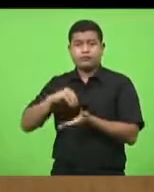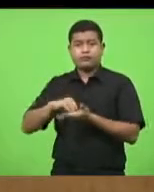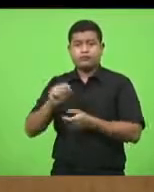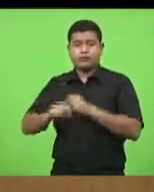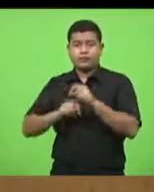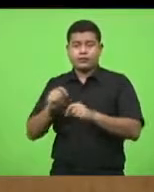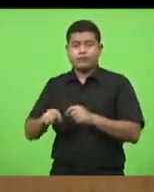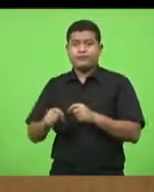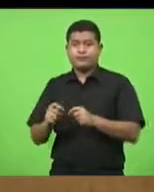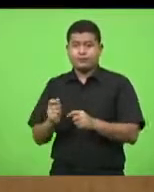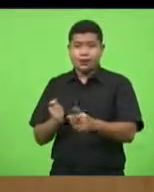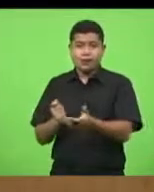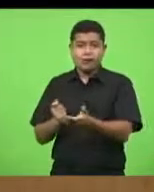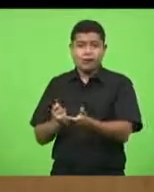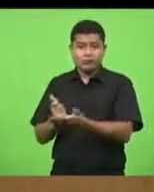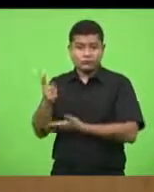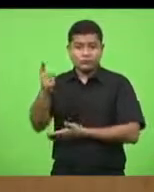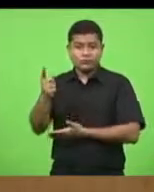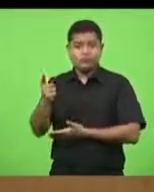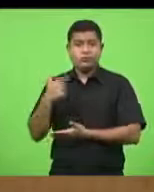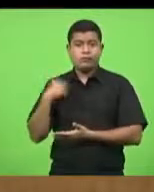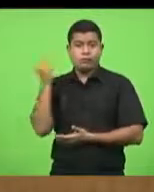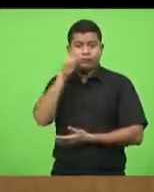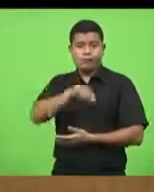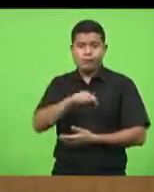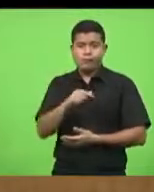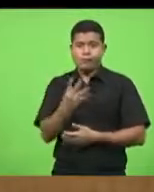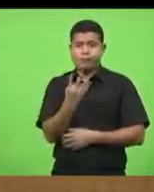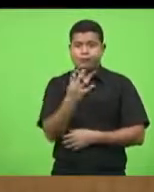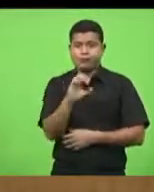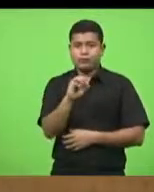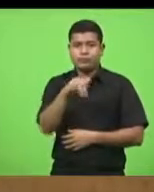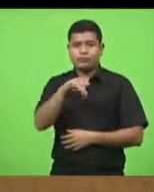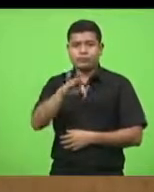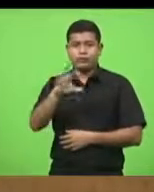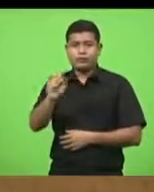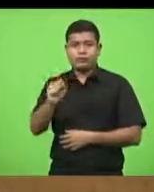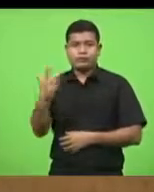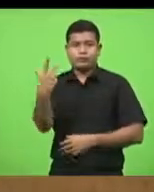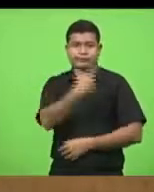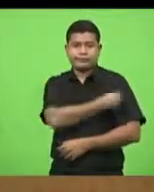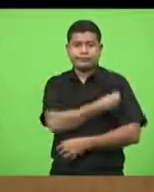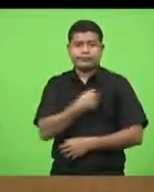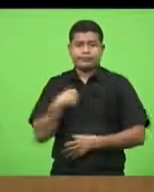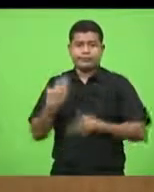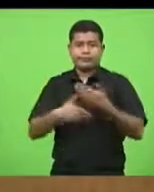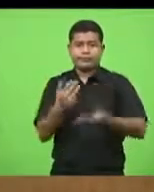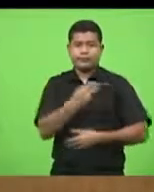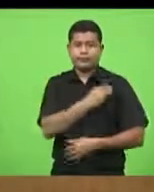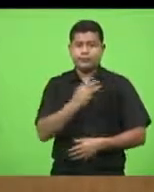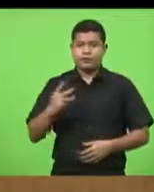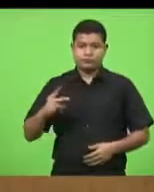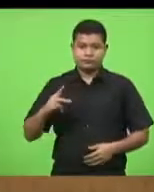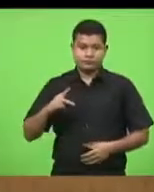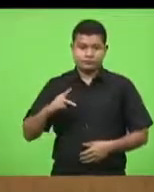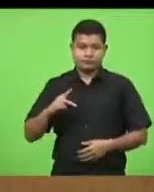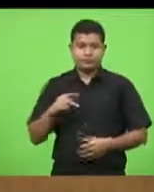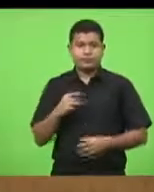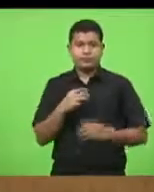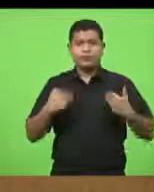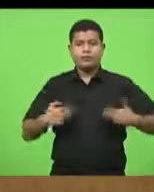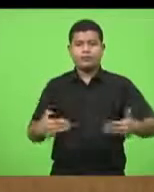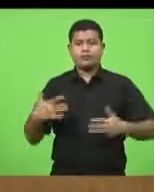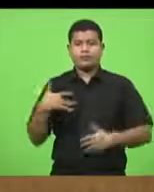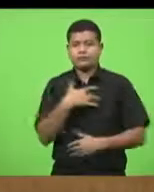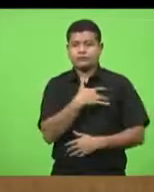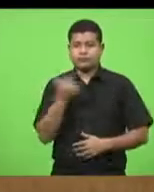e agregou com isso quase 40 milhões de doses e depois o Ministério da Saúde também aderiu lá com mais